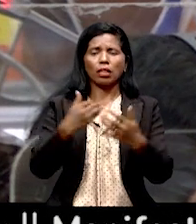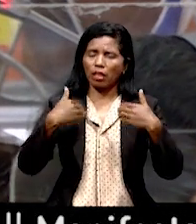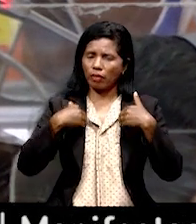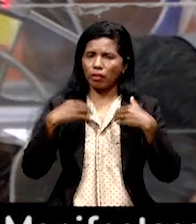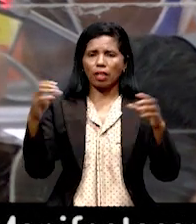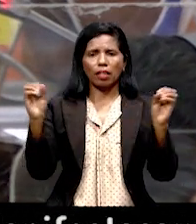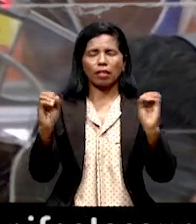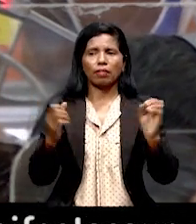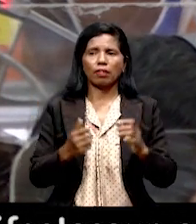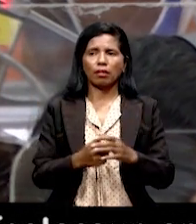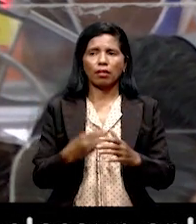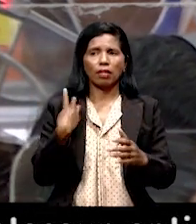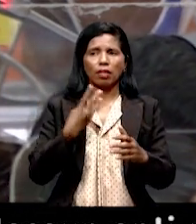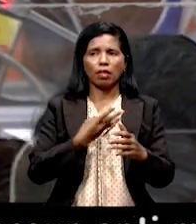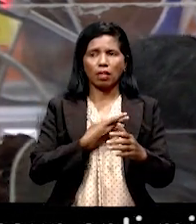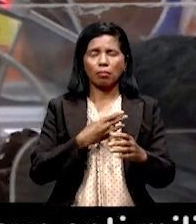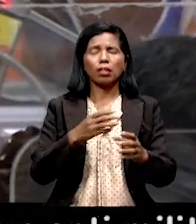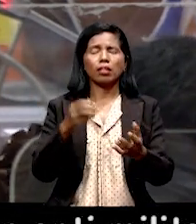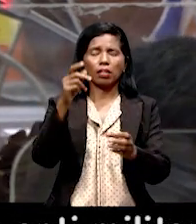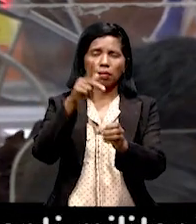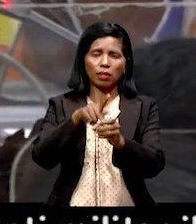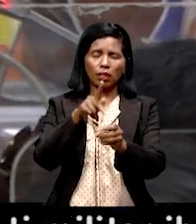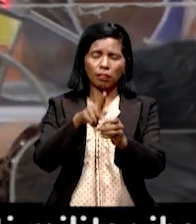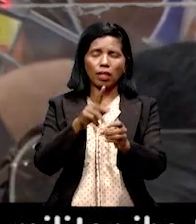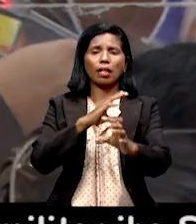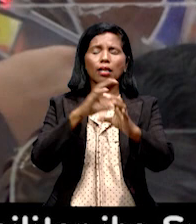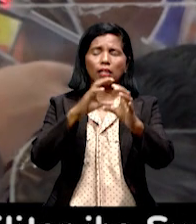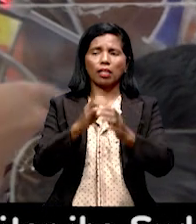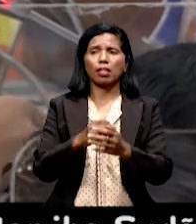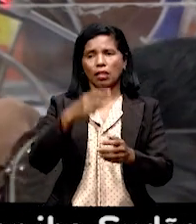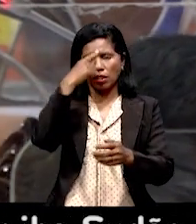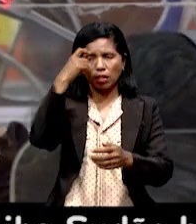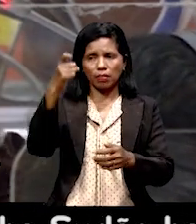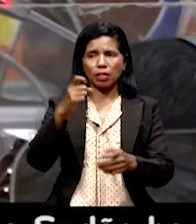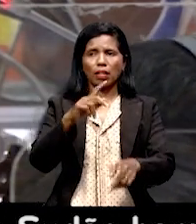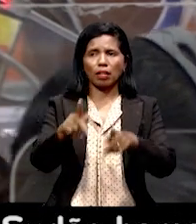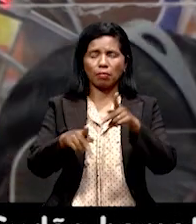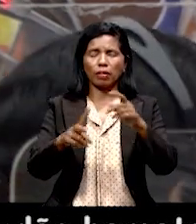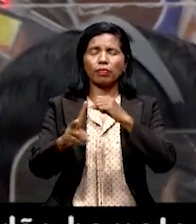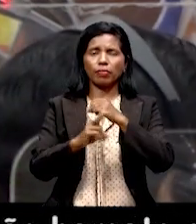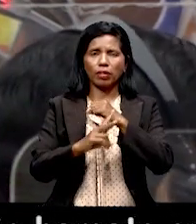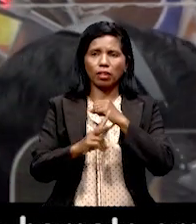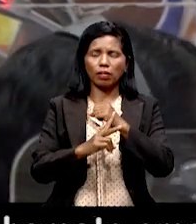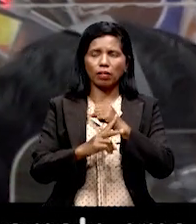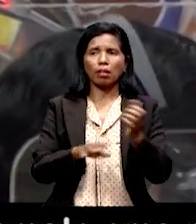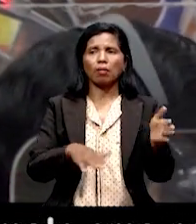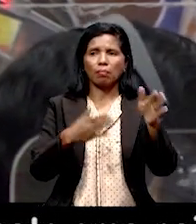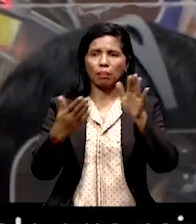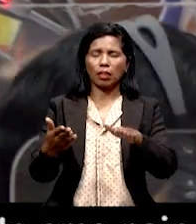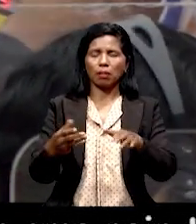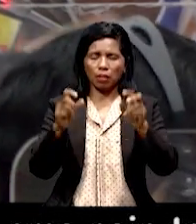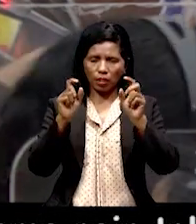atesta combustíveis ba careta serne osan ia kalai tama sede mak tenki emai da vítima ka emai da mate ne mak tenki hasai fali